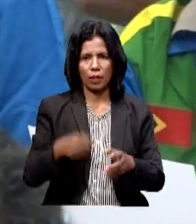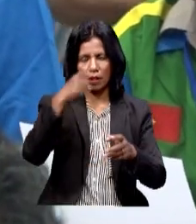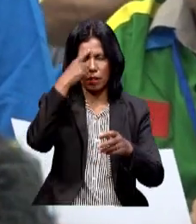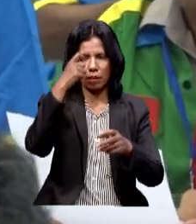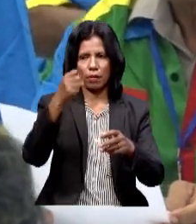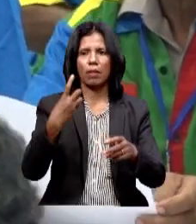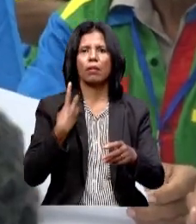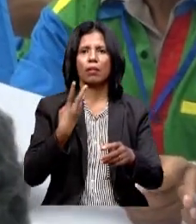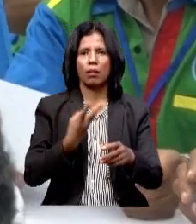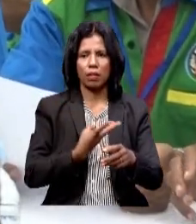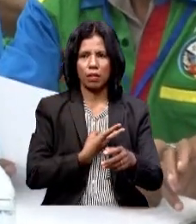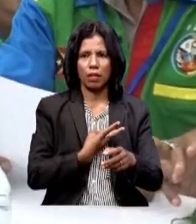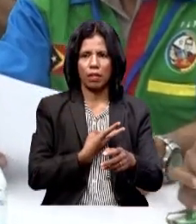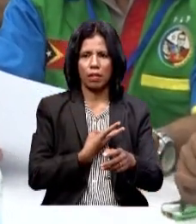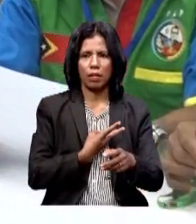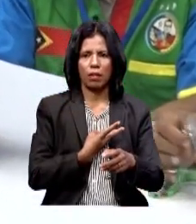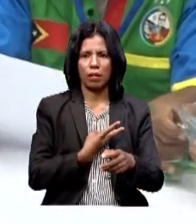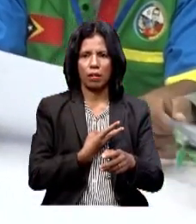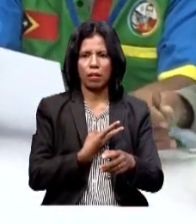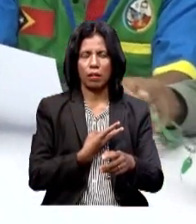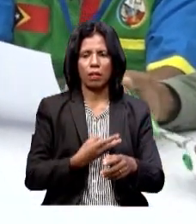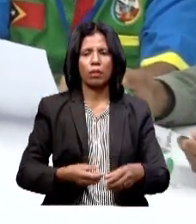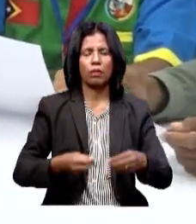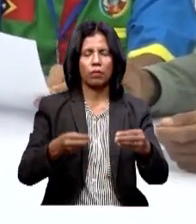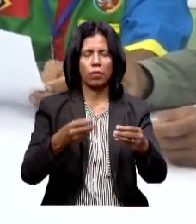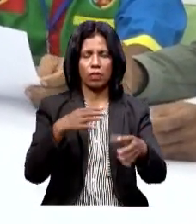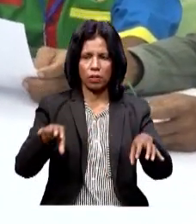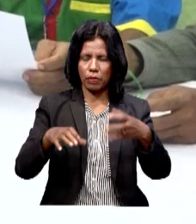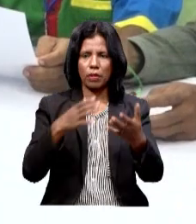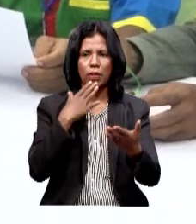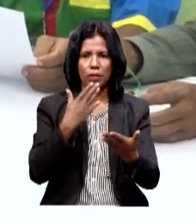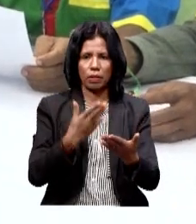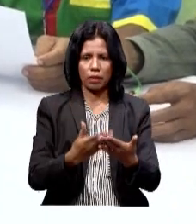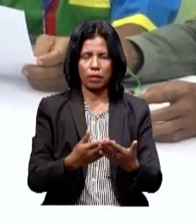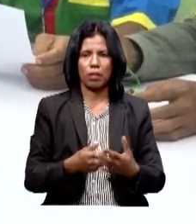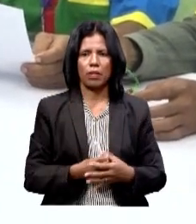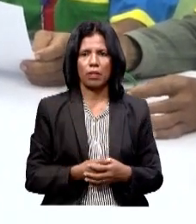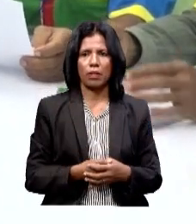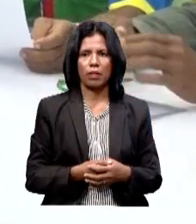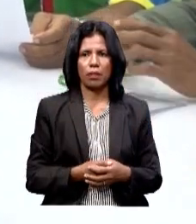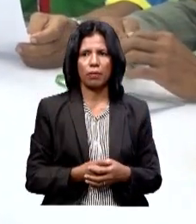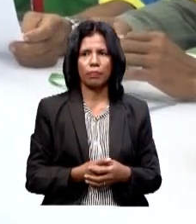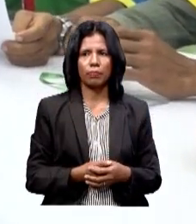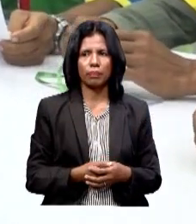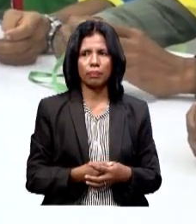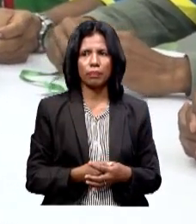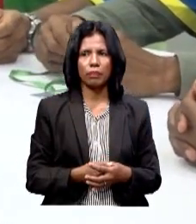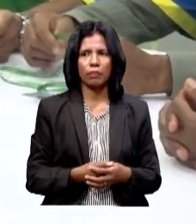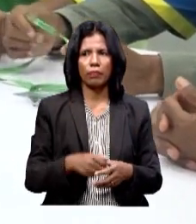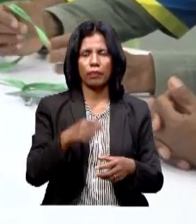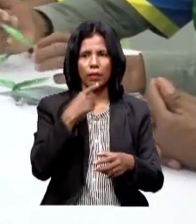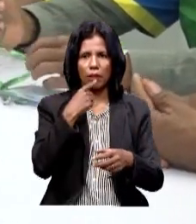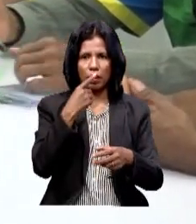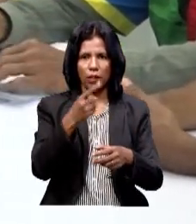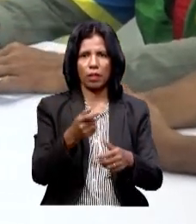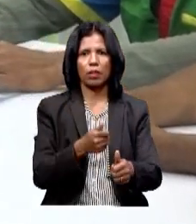l'età in congresso italiano, a tu, a te ne lei, che tu